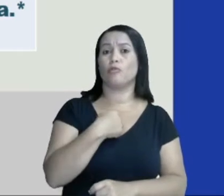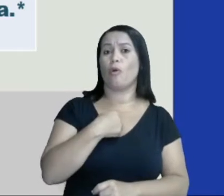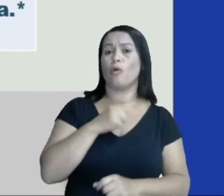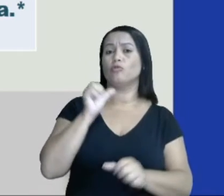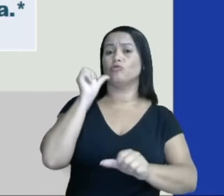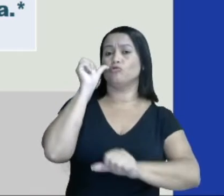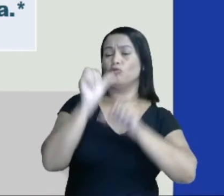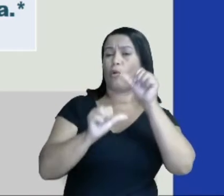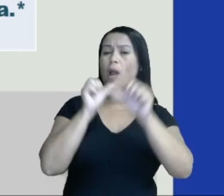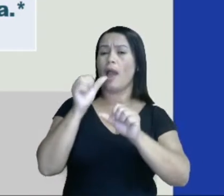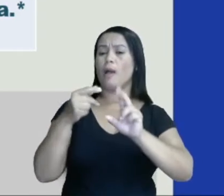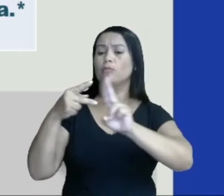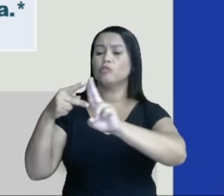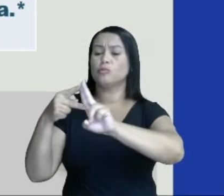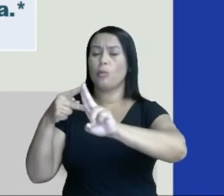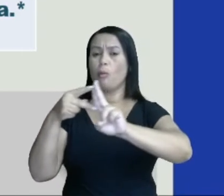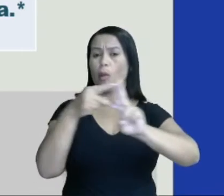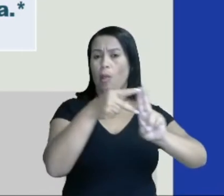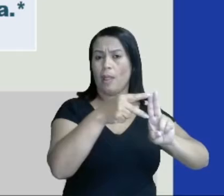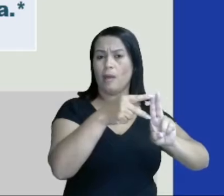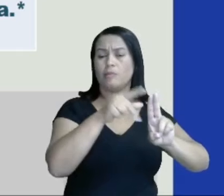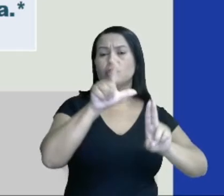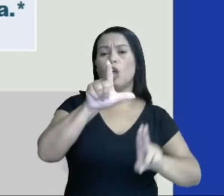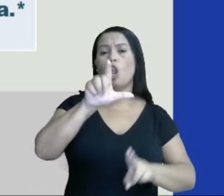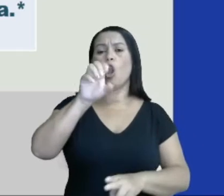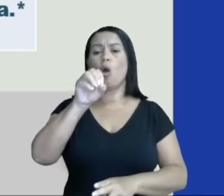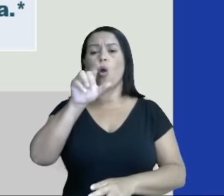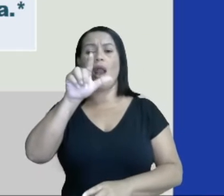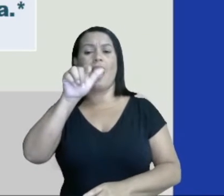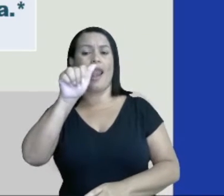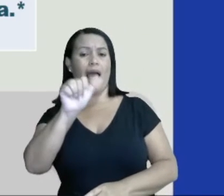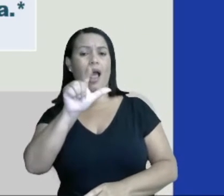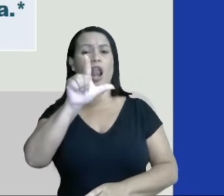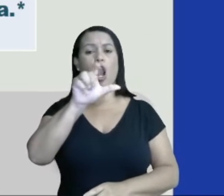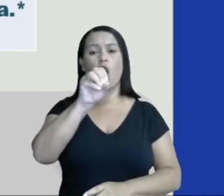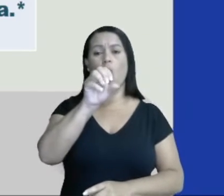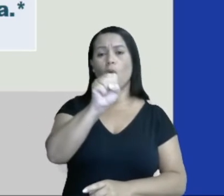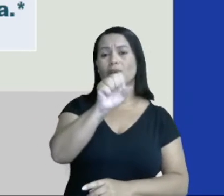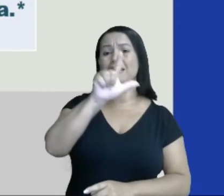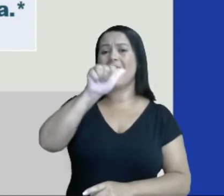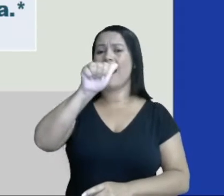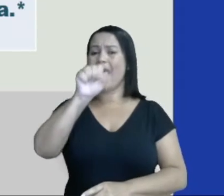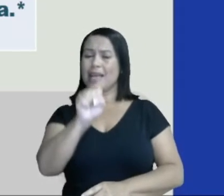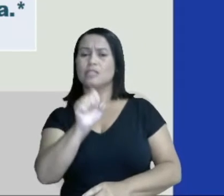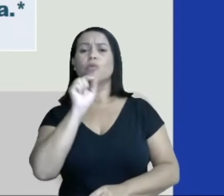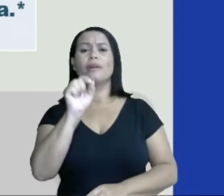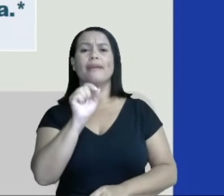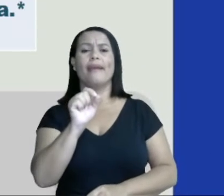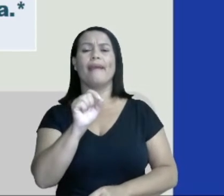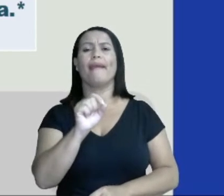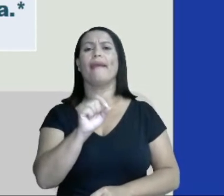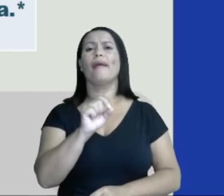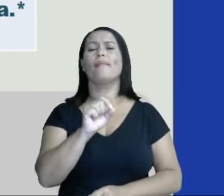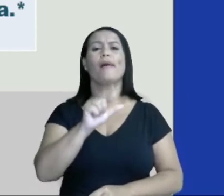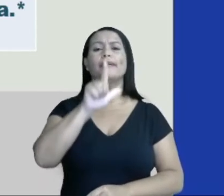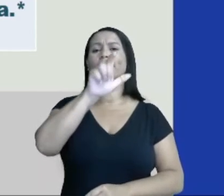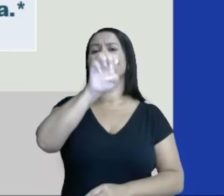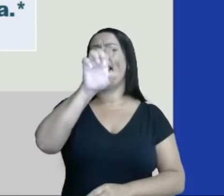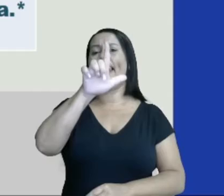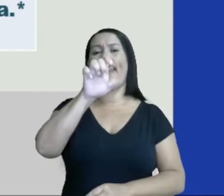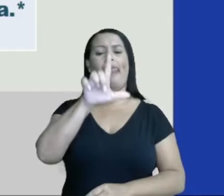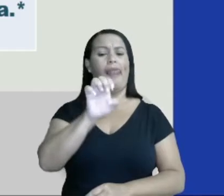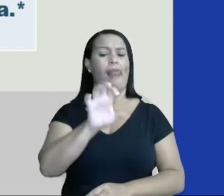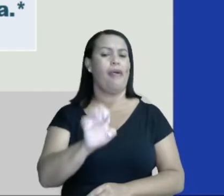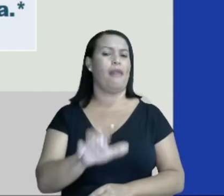troca os pronomes diretos lo, lá, los e lá, e bota tudo lei. É tudo lei, que é